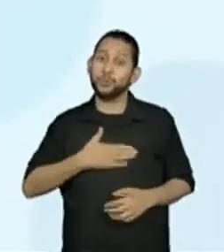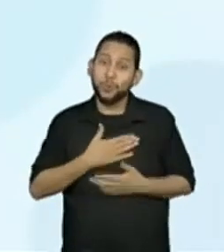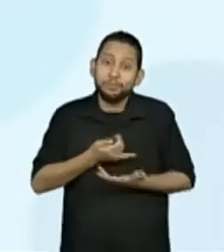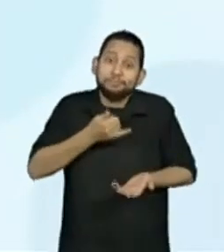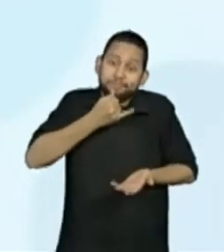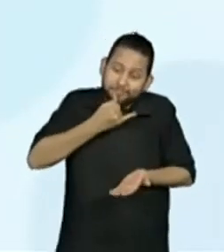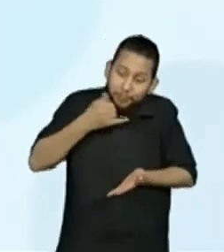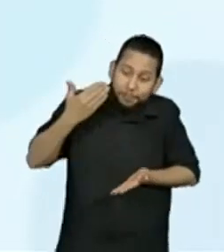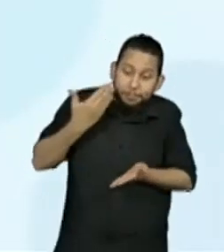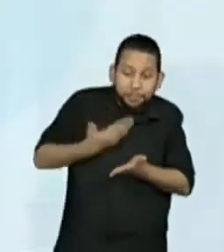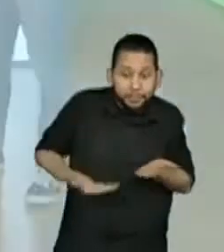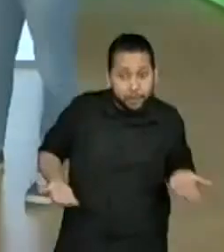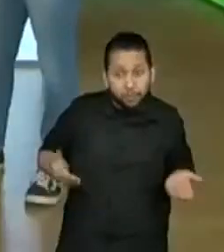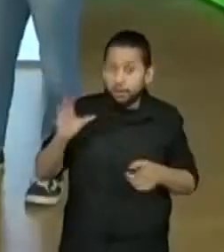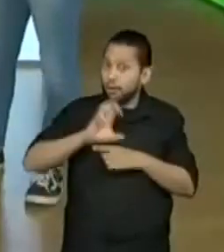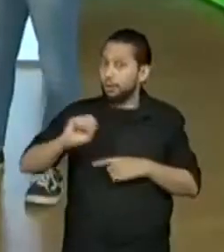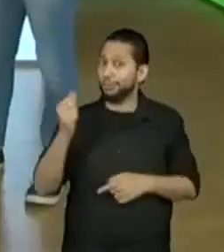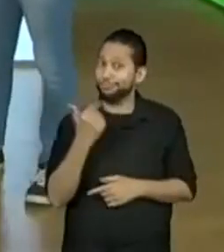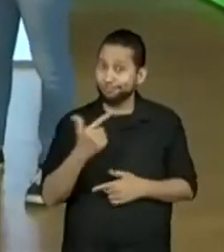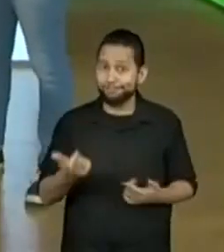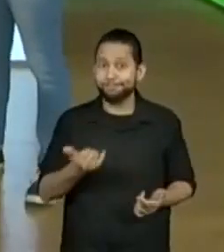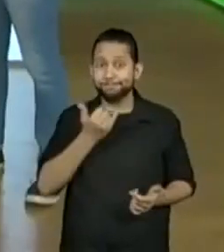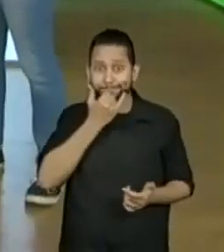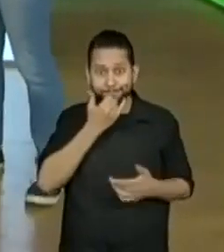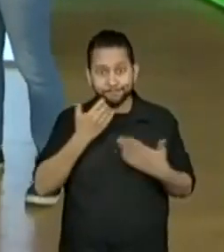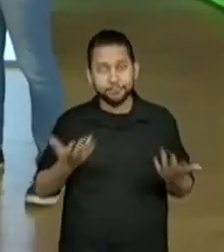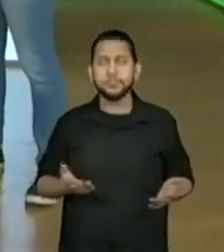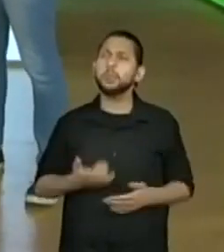dessa vez que eu ganhei, né? Ah, mas